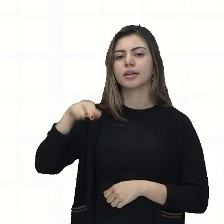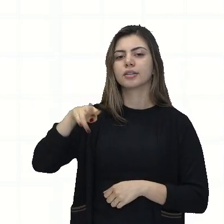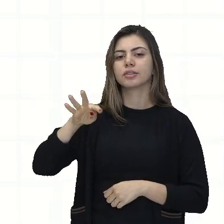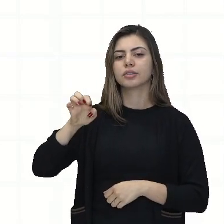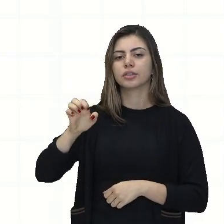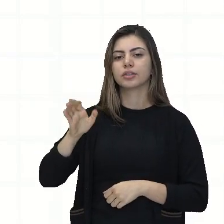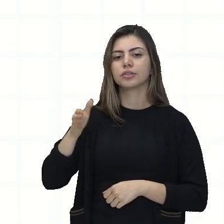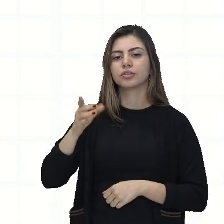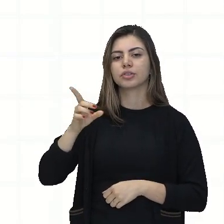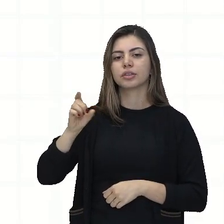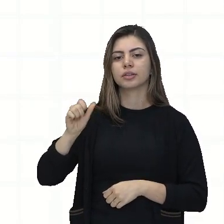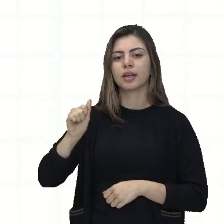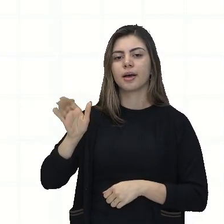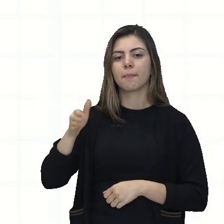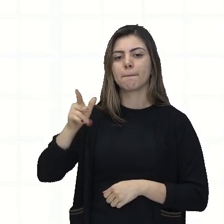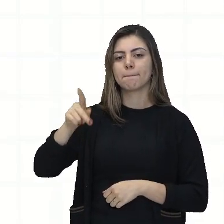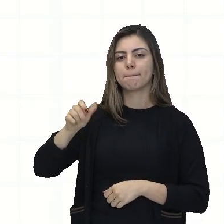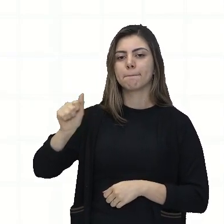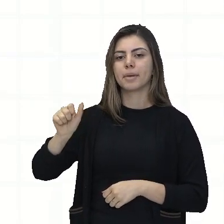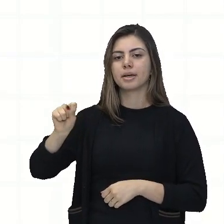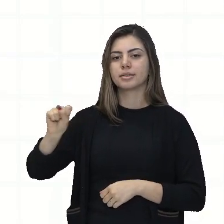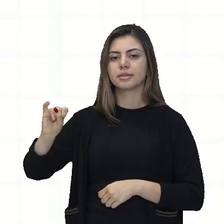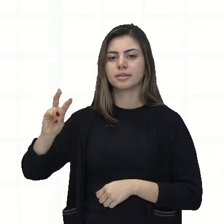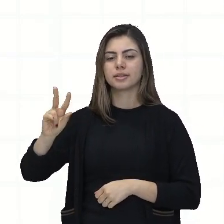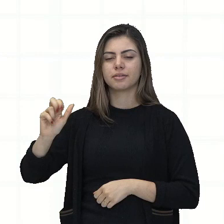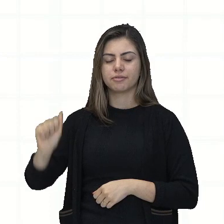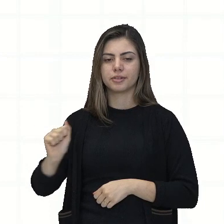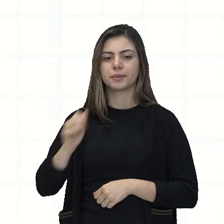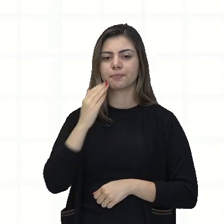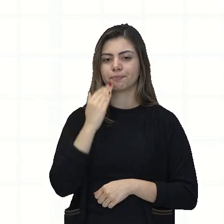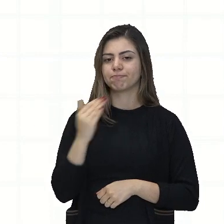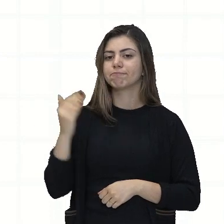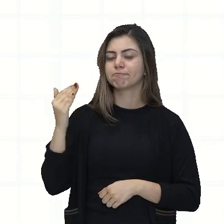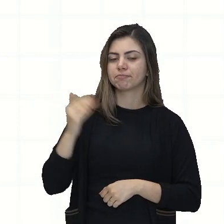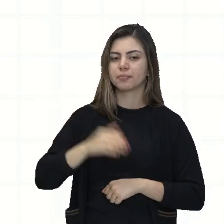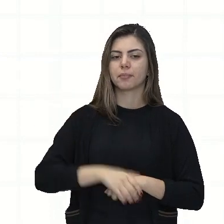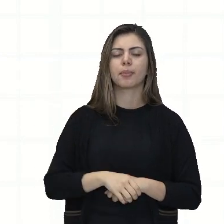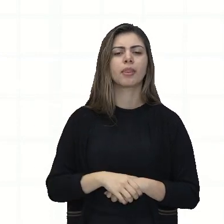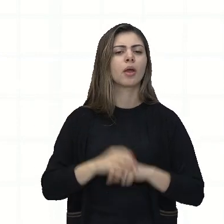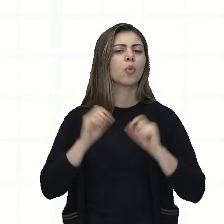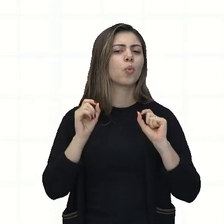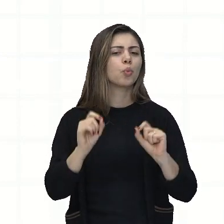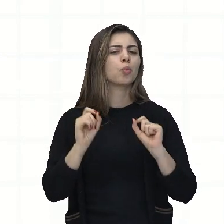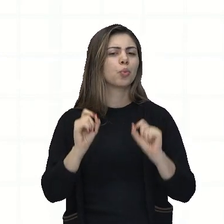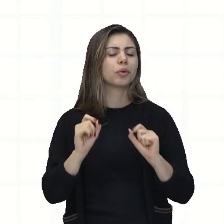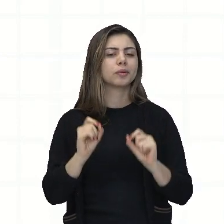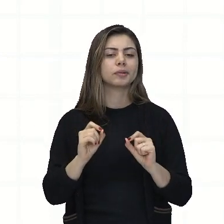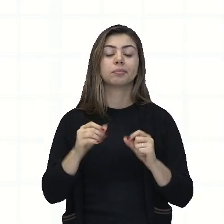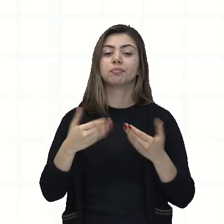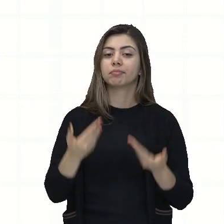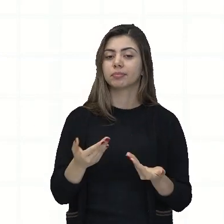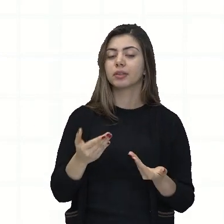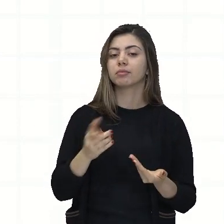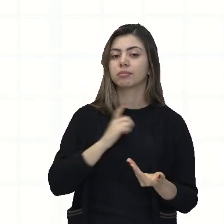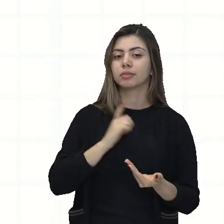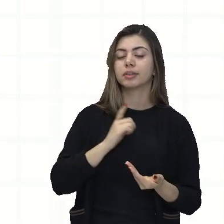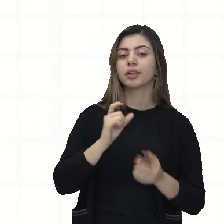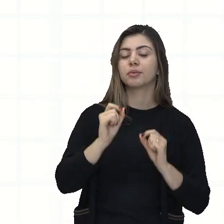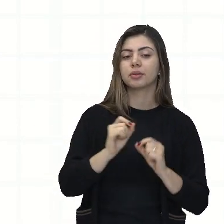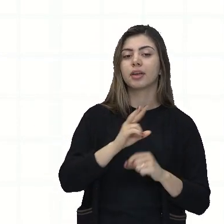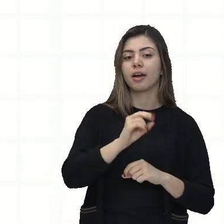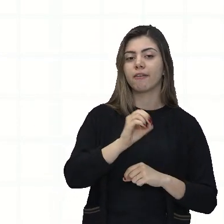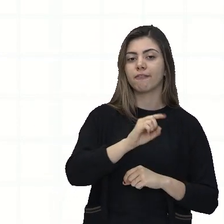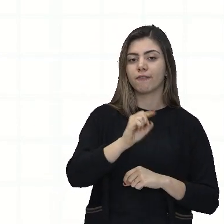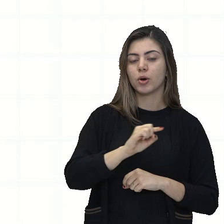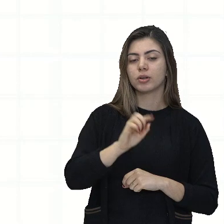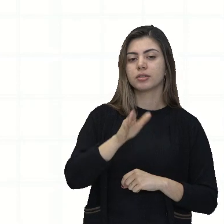vamos ver é o termo que nós chamamos de agente da passiva. Nós temos a voz passiva de um verbo em